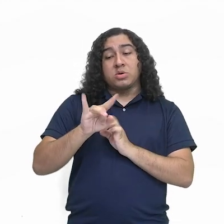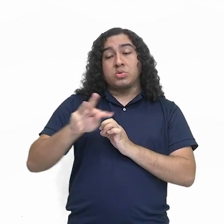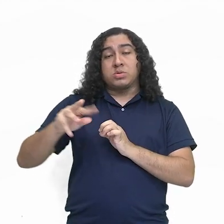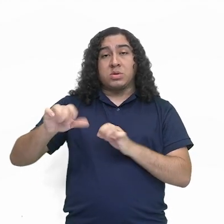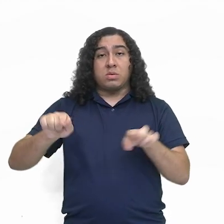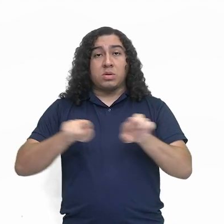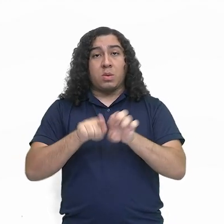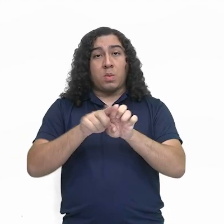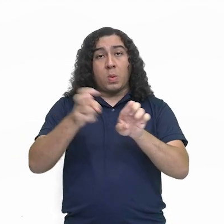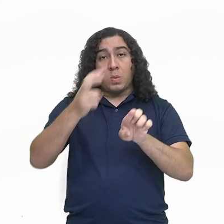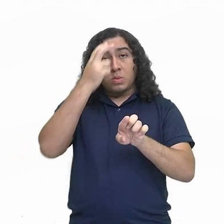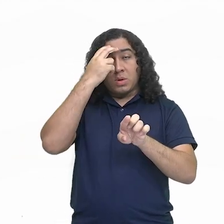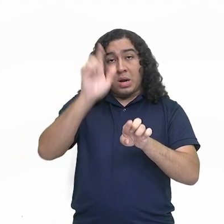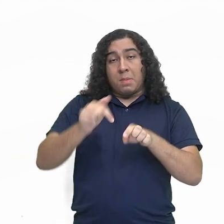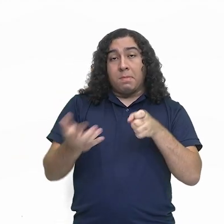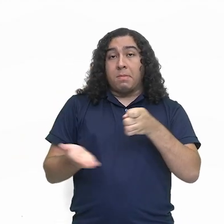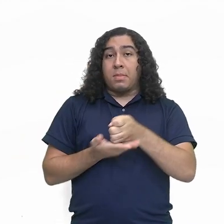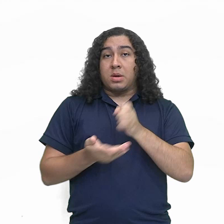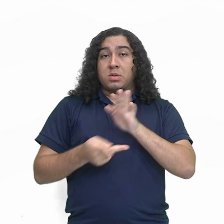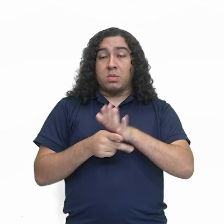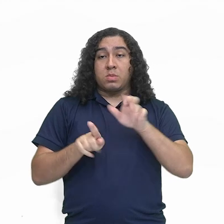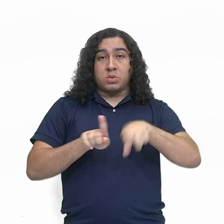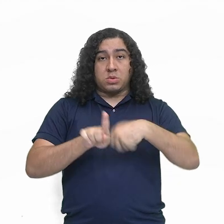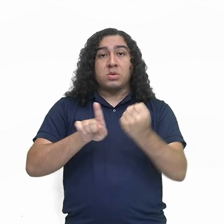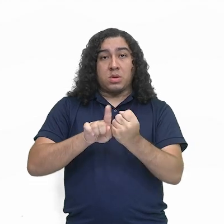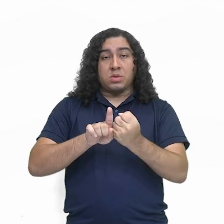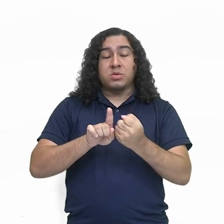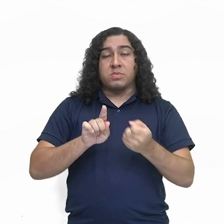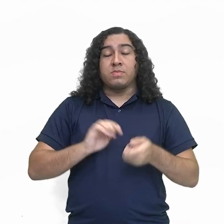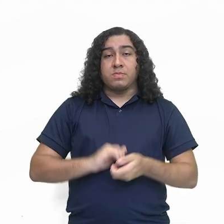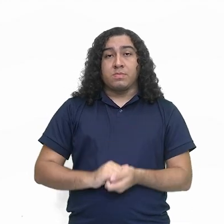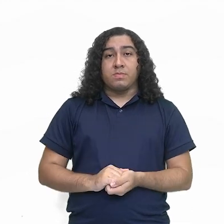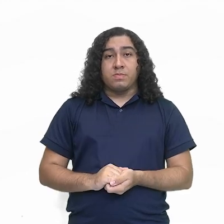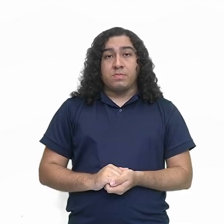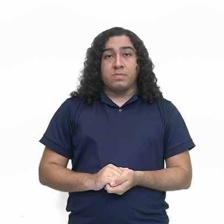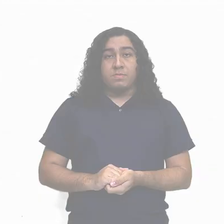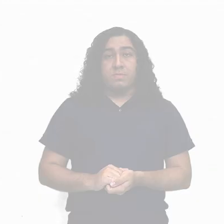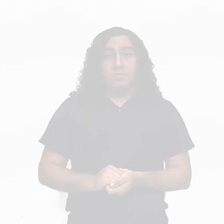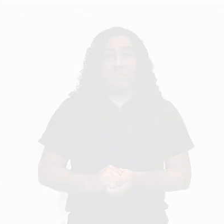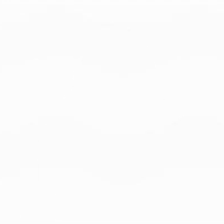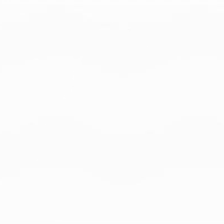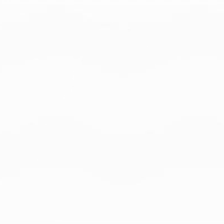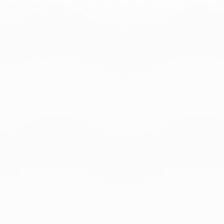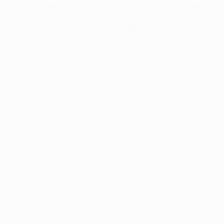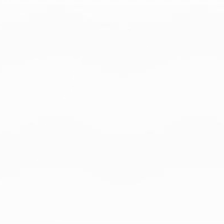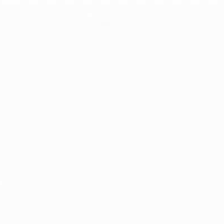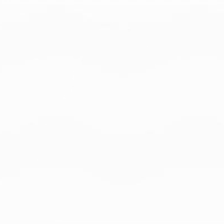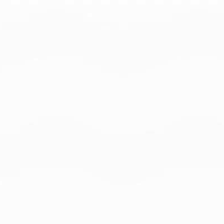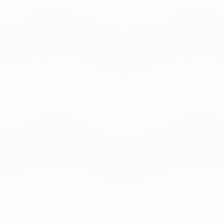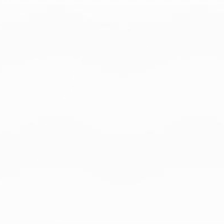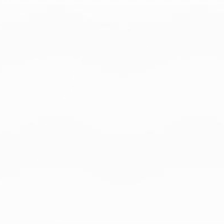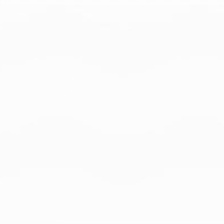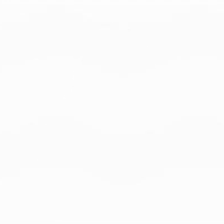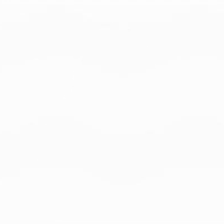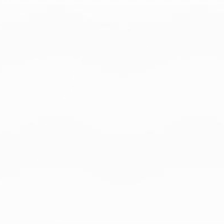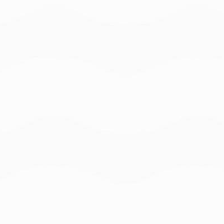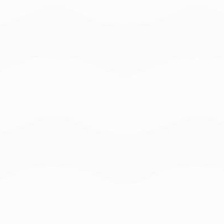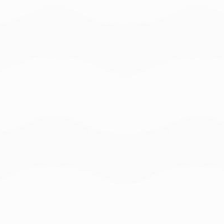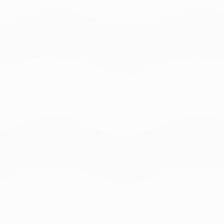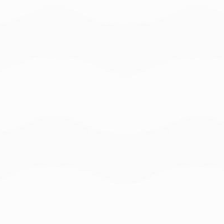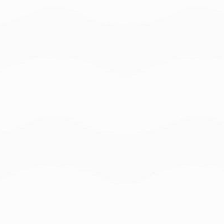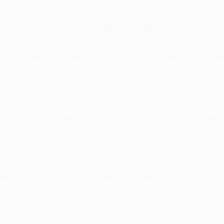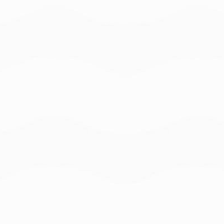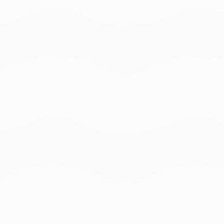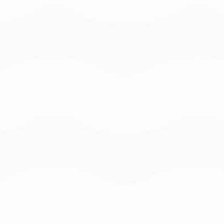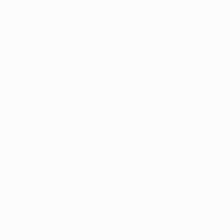a cultura como pilares da sociedade. Vocês viram aqui durante a nossa explicação, tinha aí um reloginho que estava